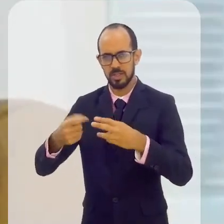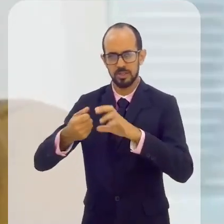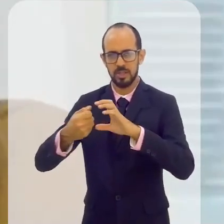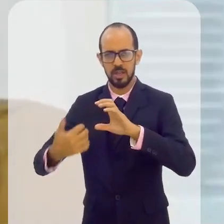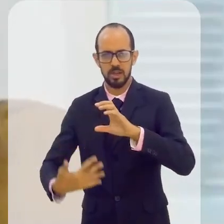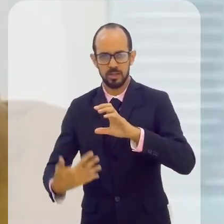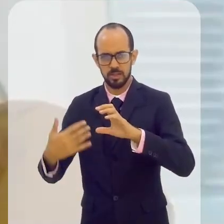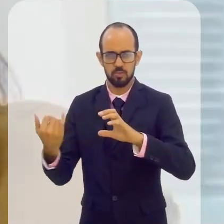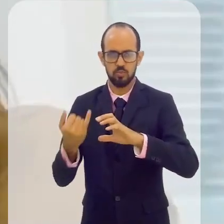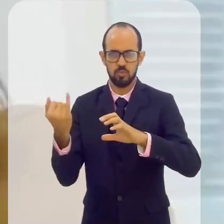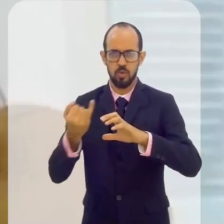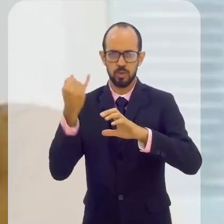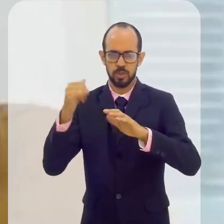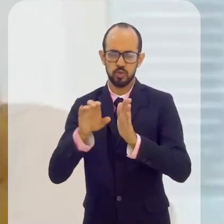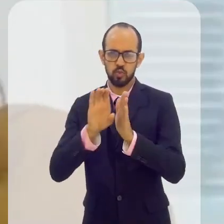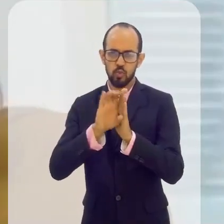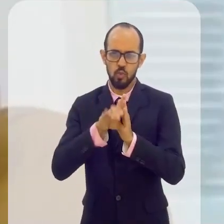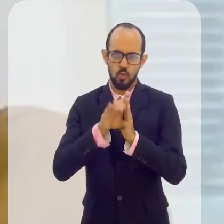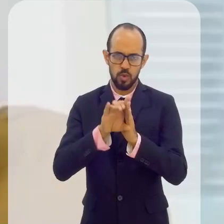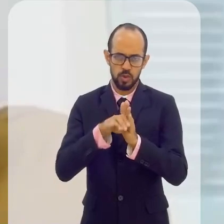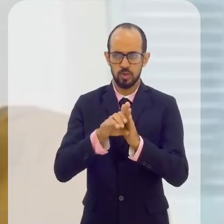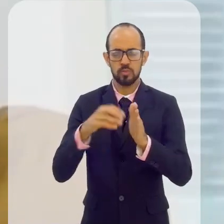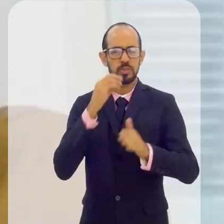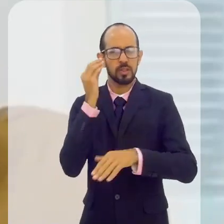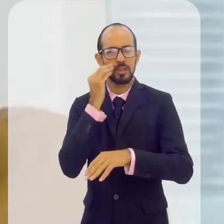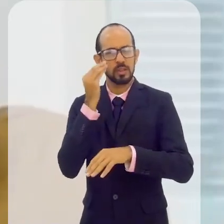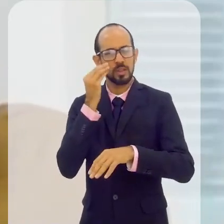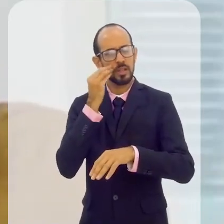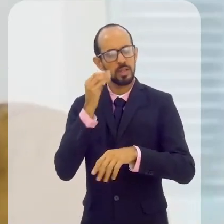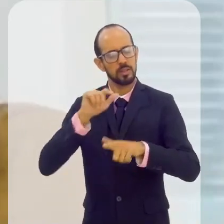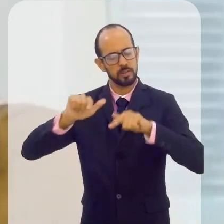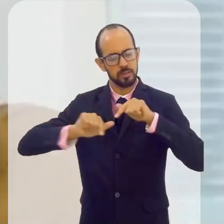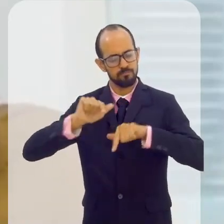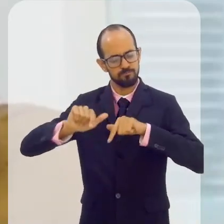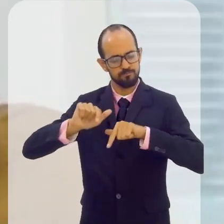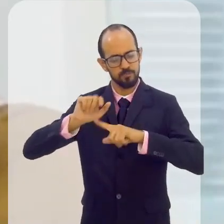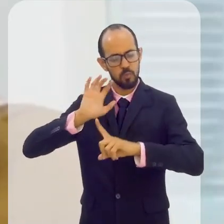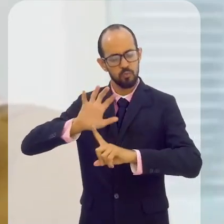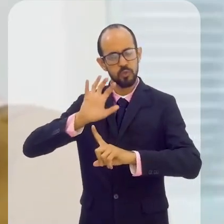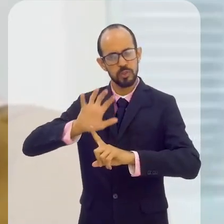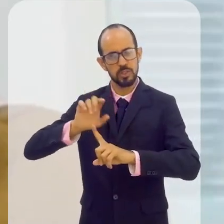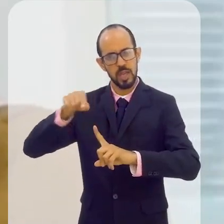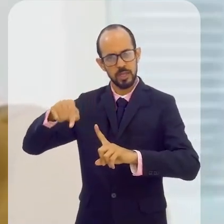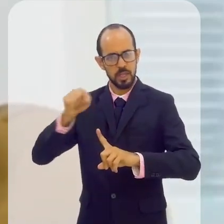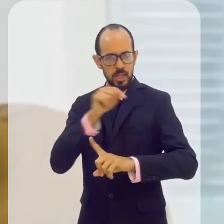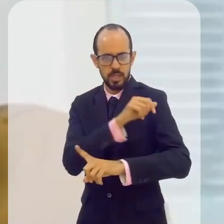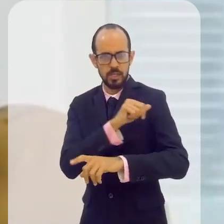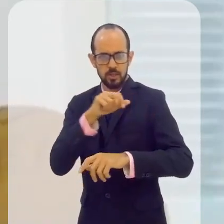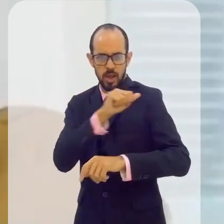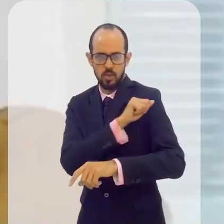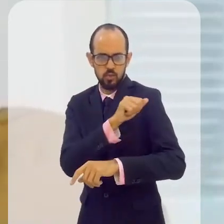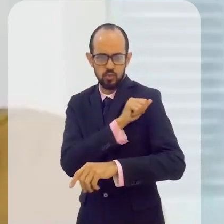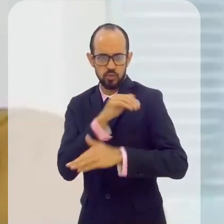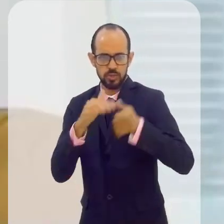os três elementos estão dentro do currículo e você tenta trabalhar com que o aluno desenvolva as competências